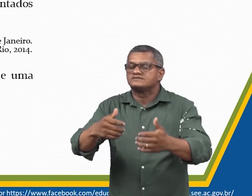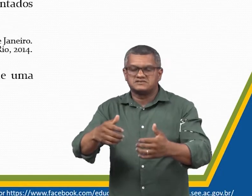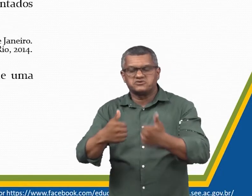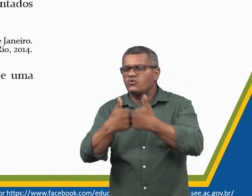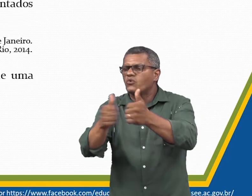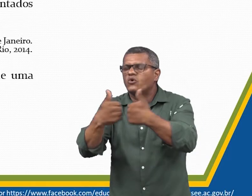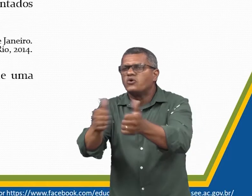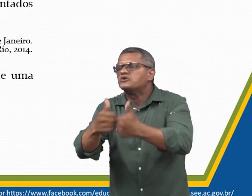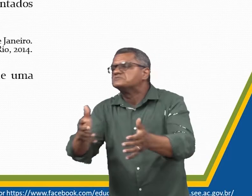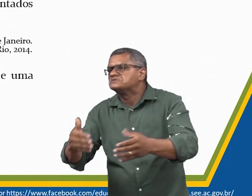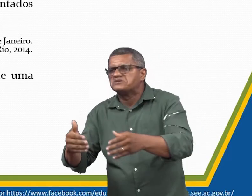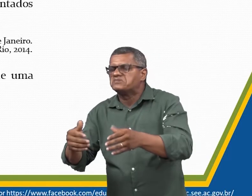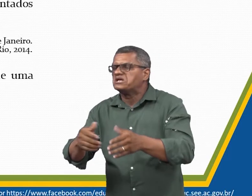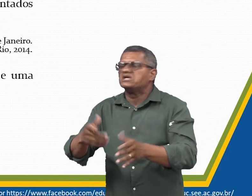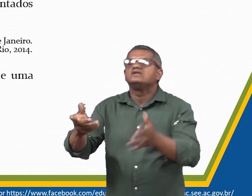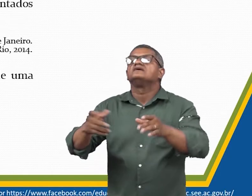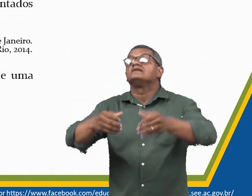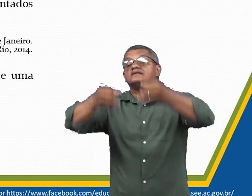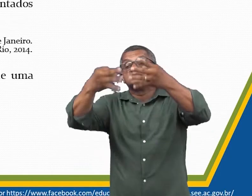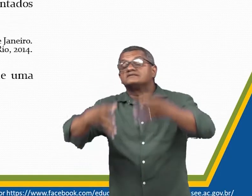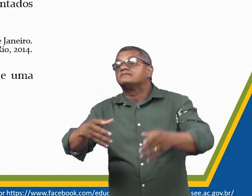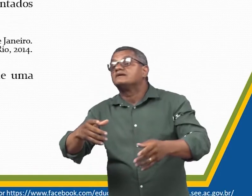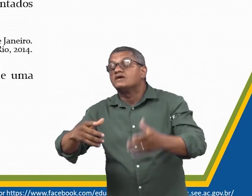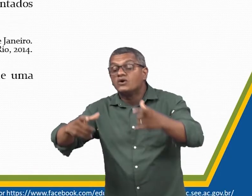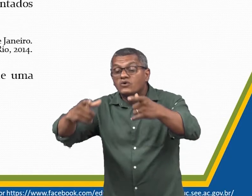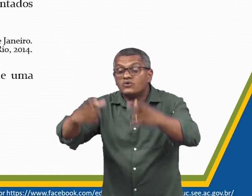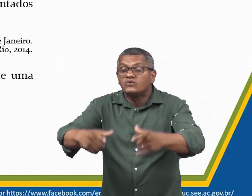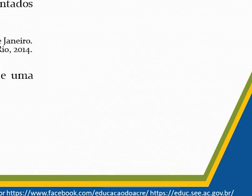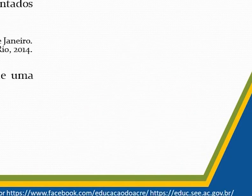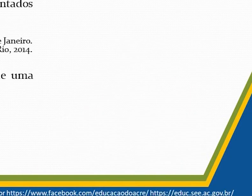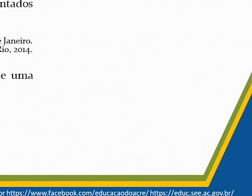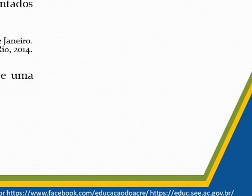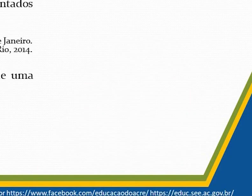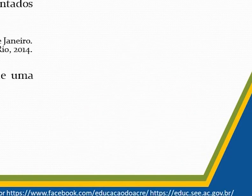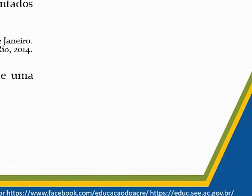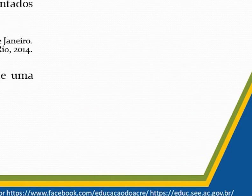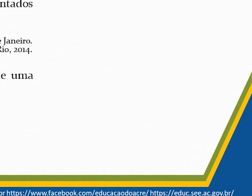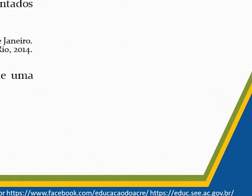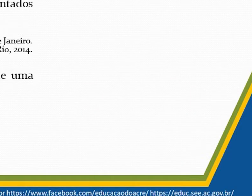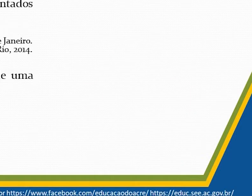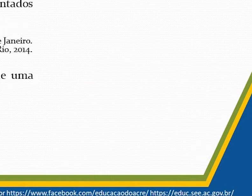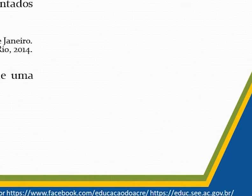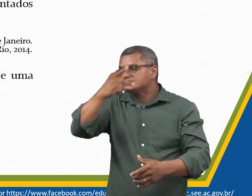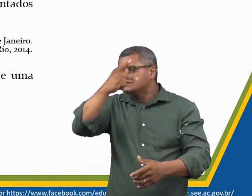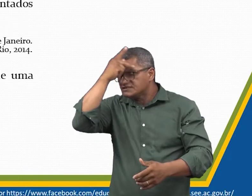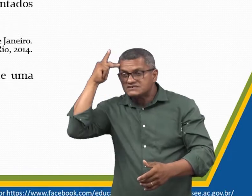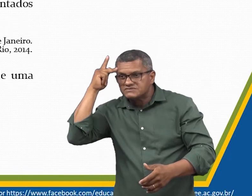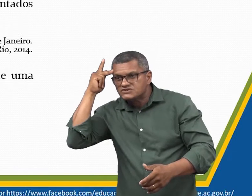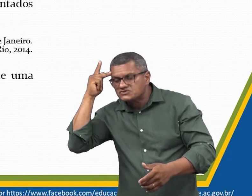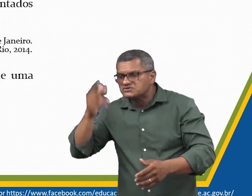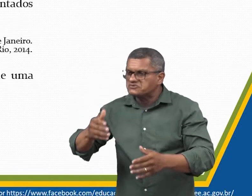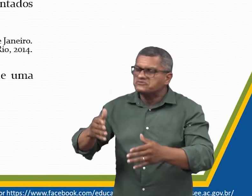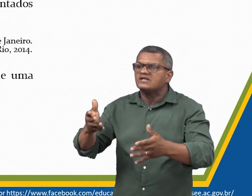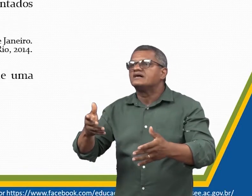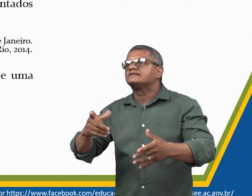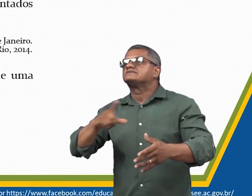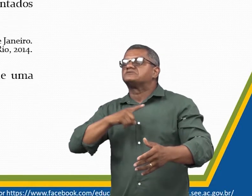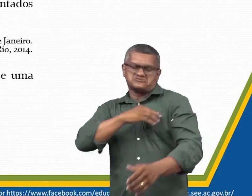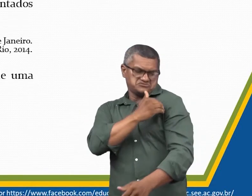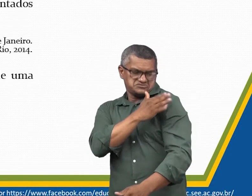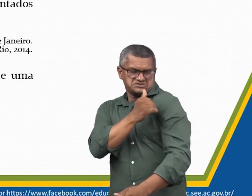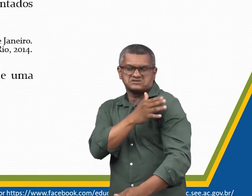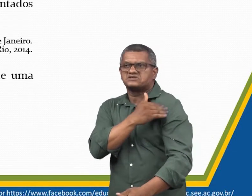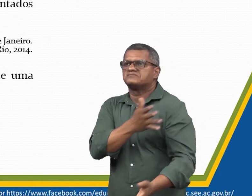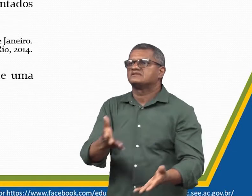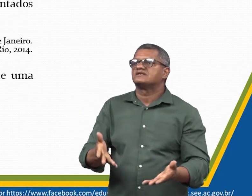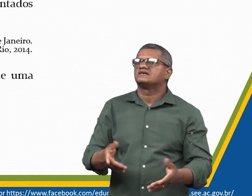como um local em que os adeptos das religiões de matrizes africanas são discriminados, geralmente quando se